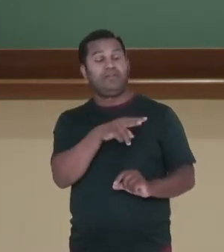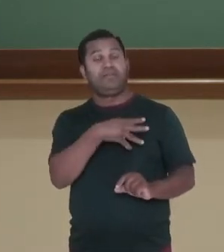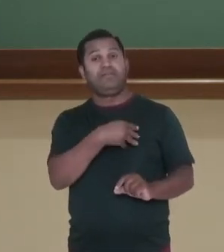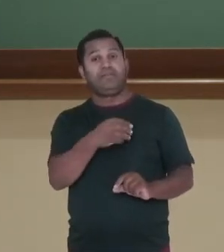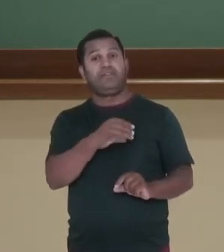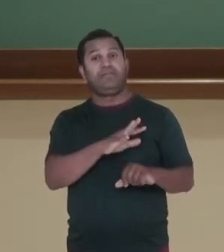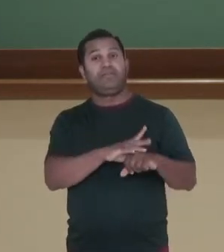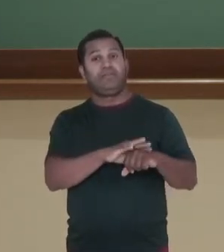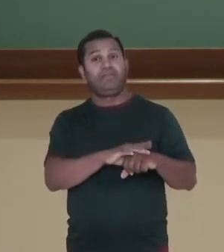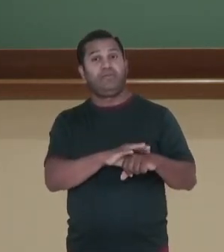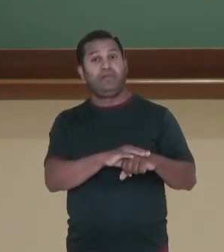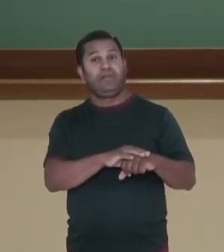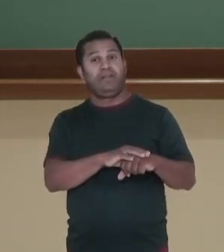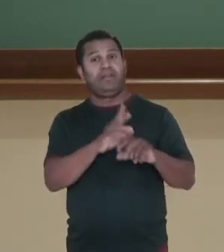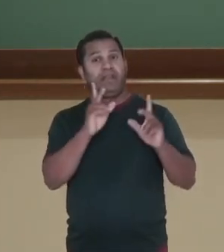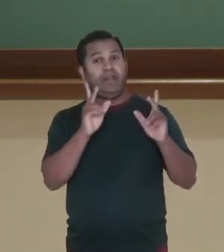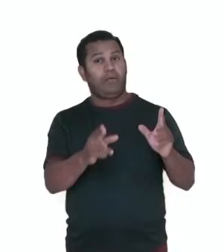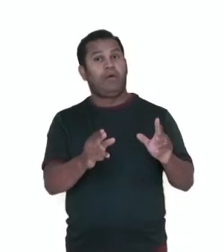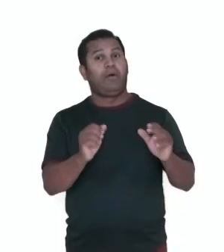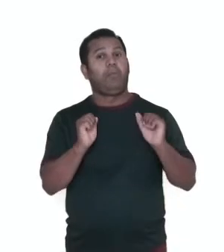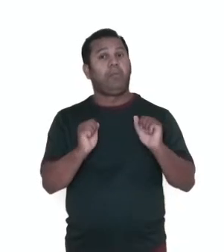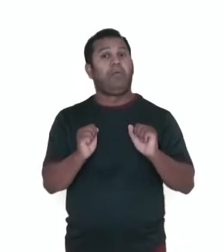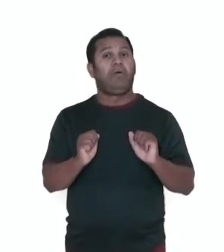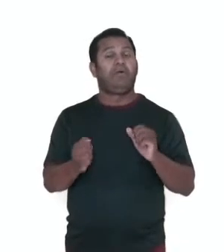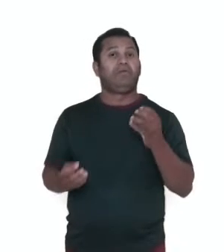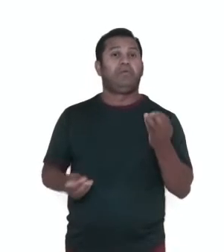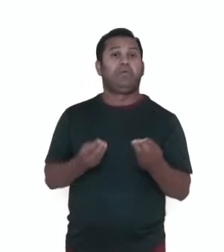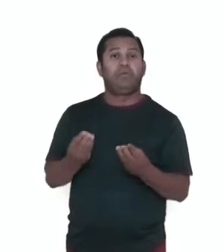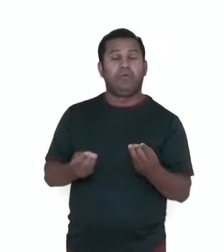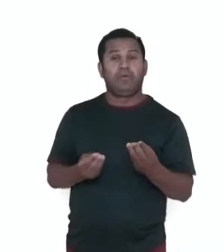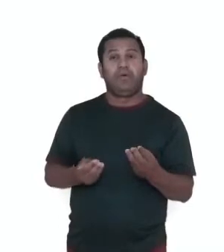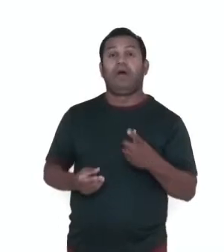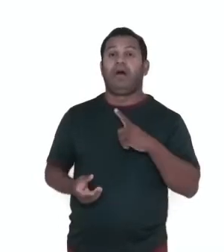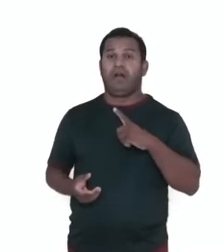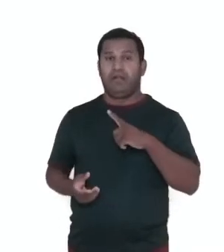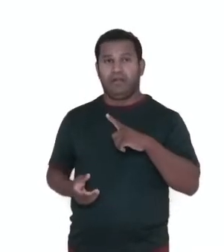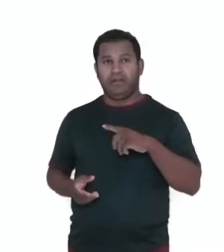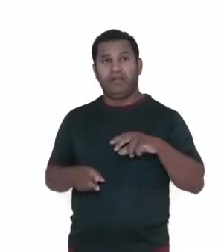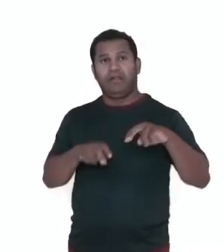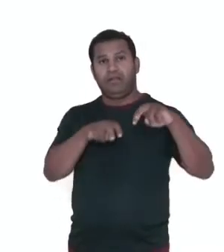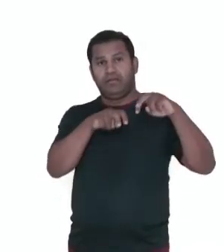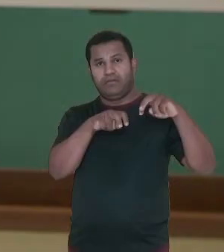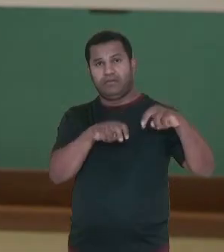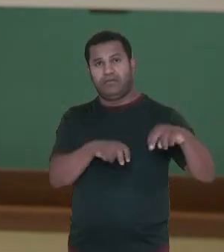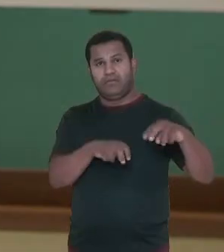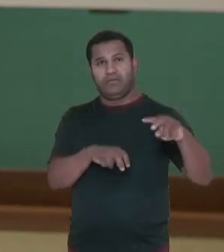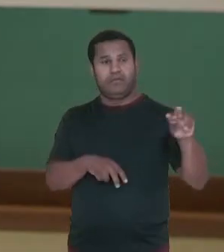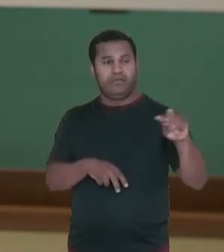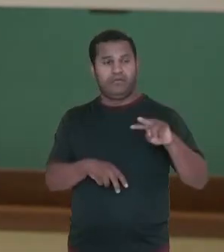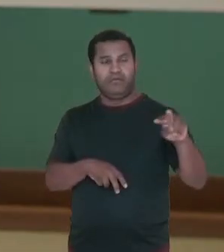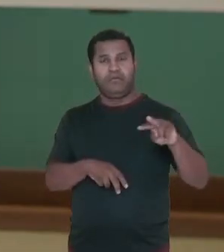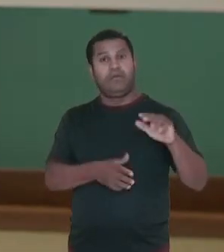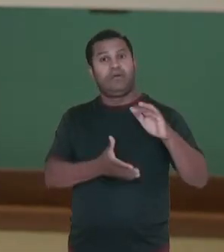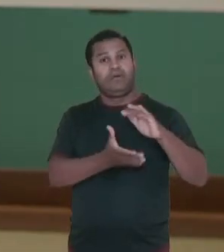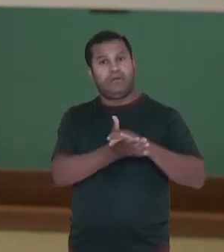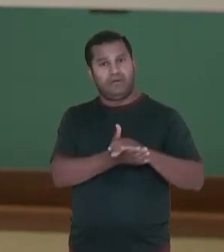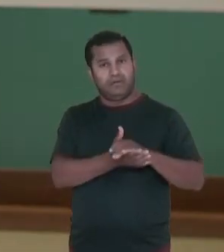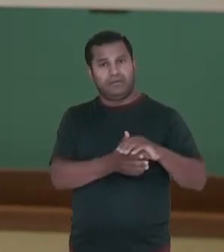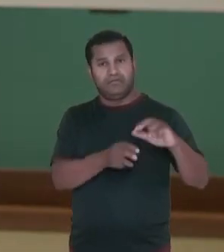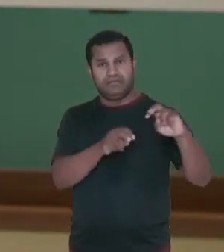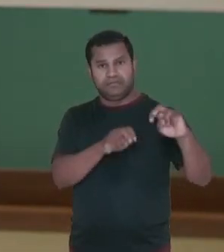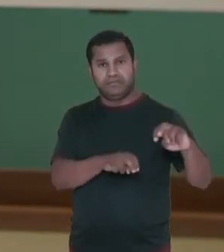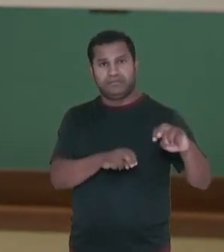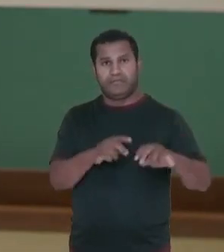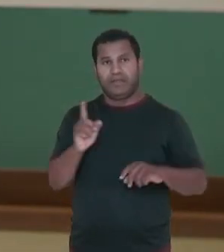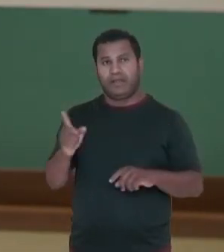um esclarecimento genético. Observe aqui, ó, que tem uma geneticista e um casal. Eles estão vendo a possibilidade dos filhos